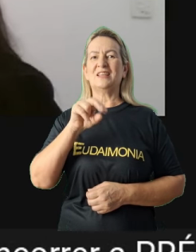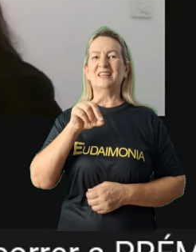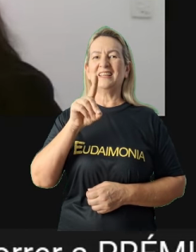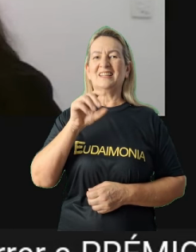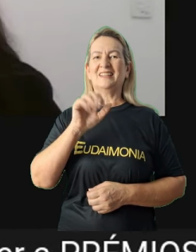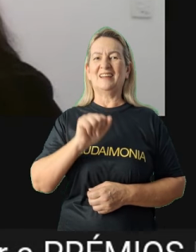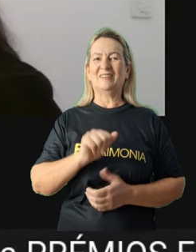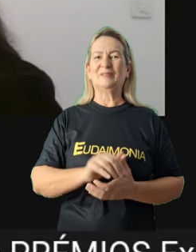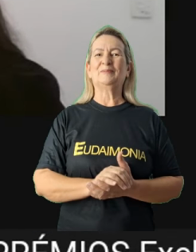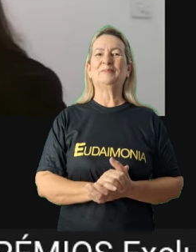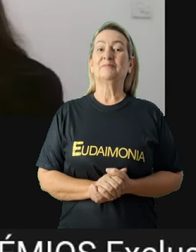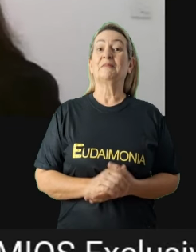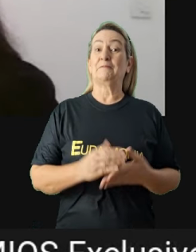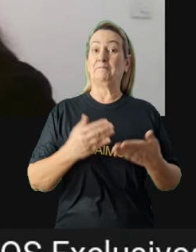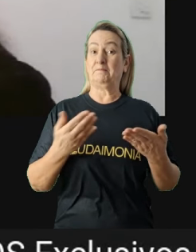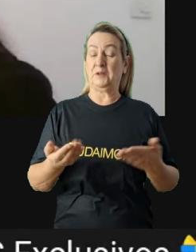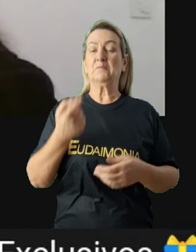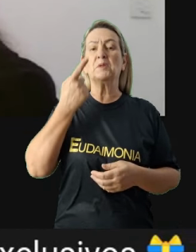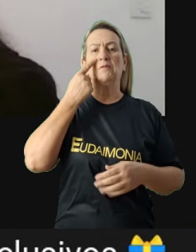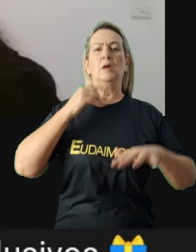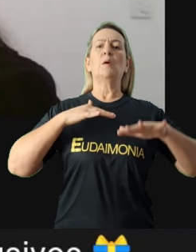sei não, hein?